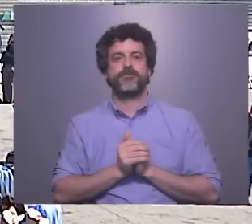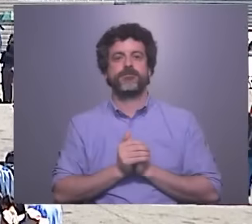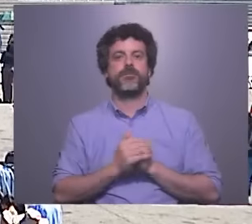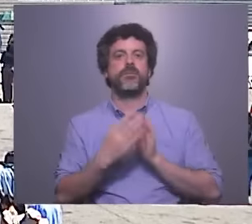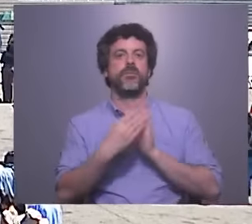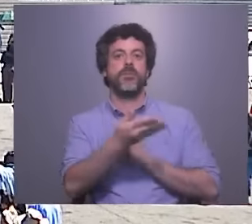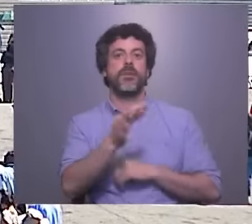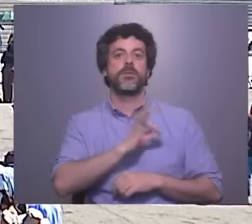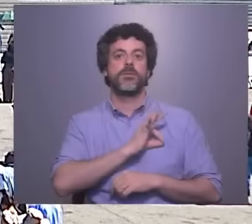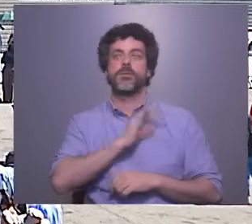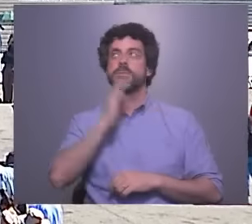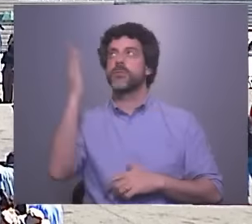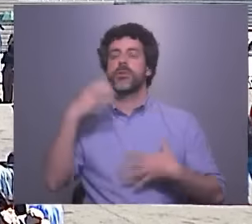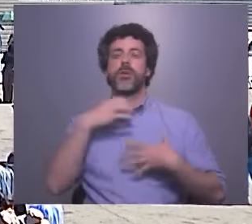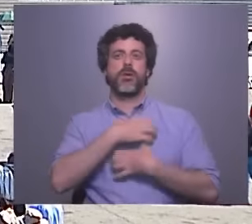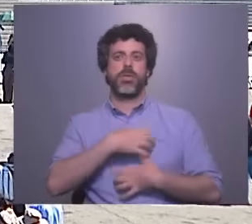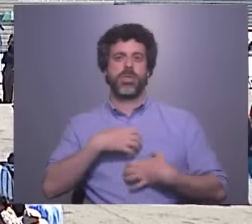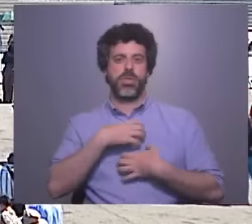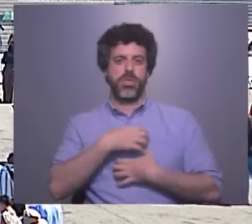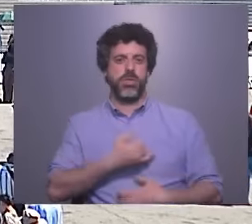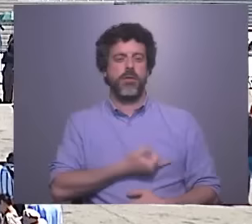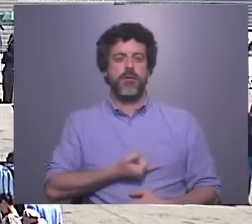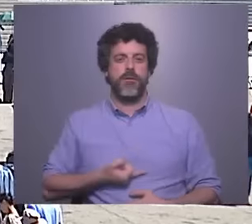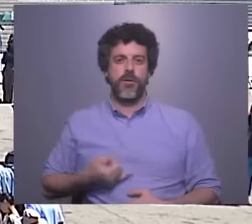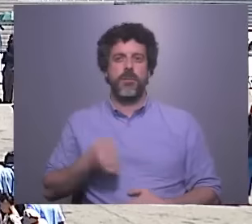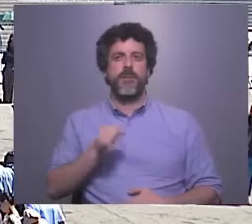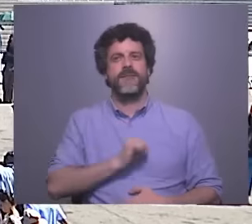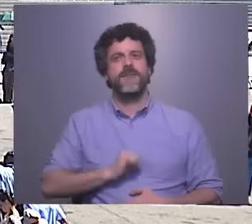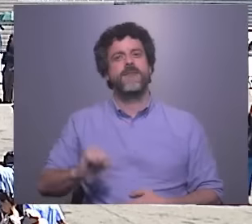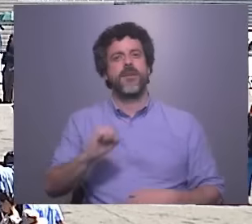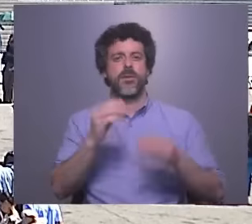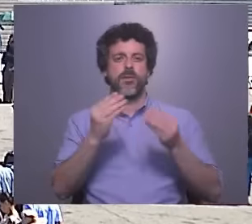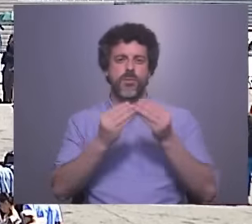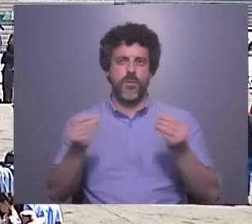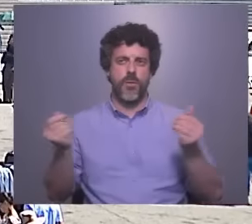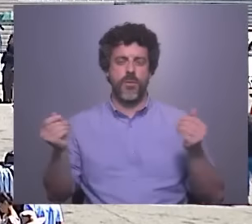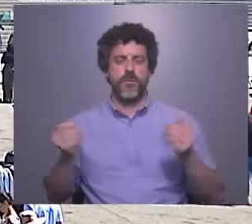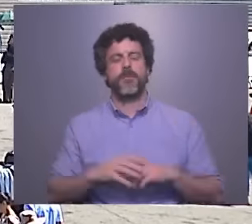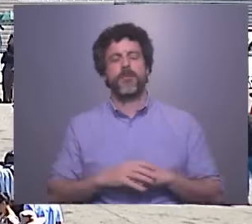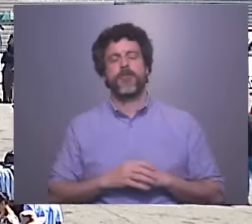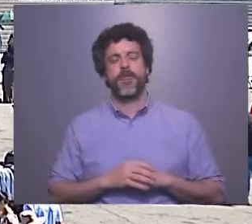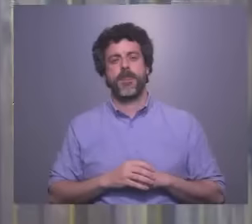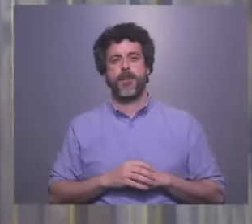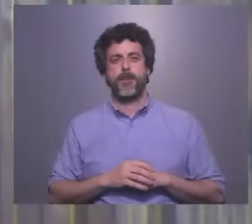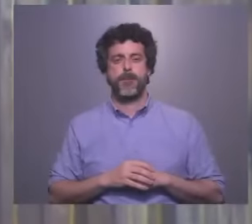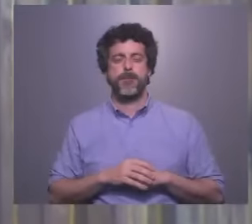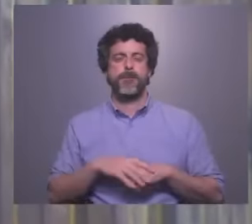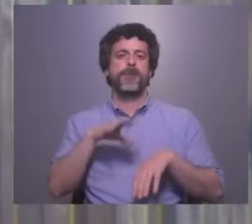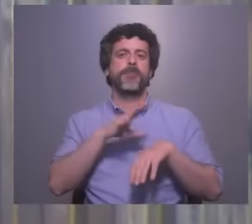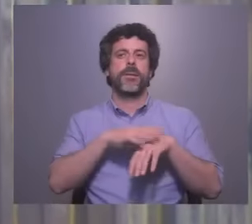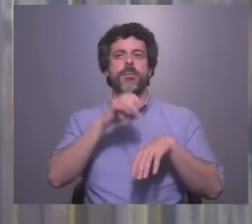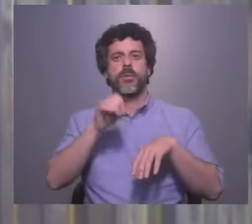seus direitos, e pelos que sofrem pelo nome de Jesus, oremos.